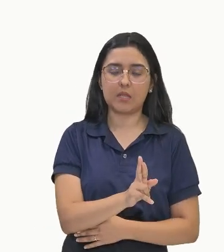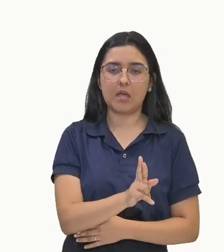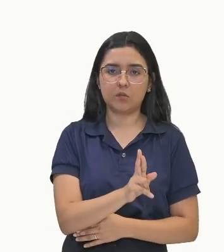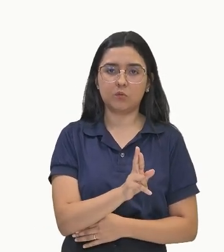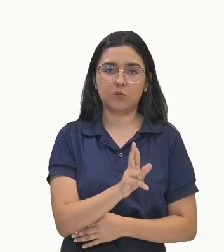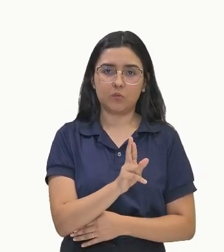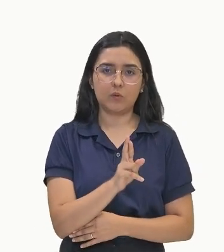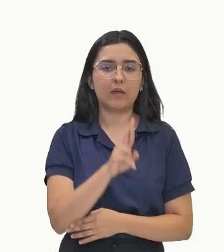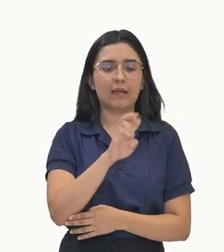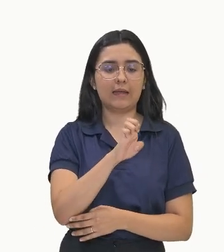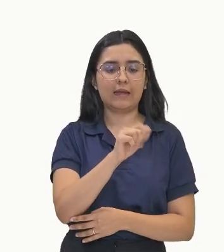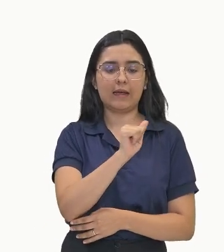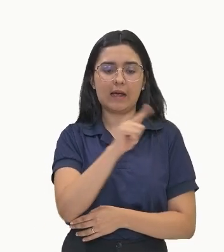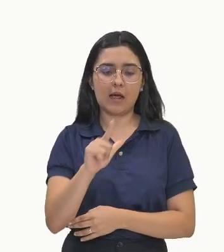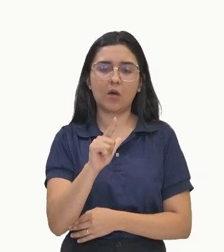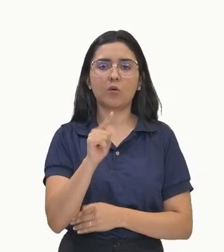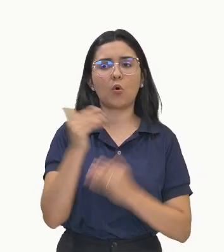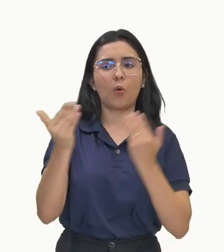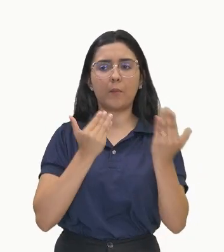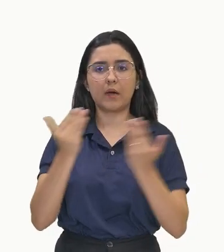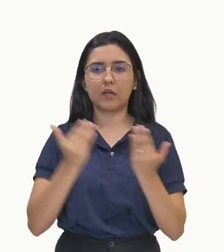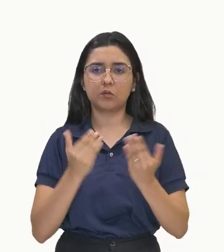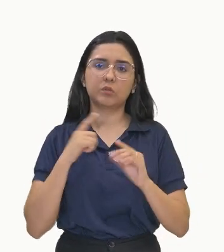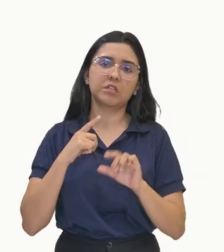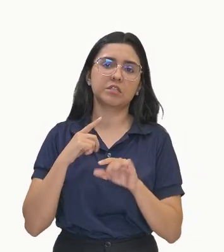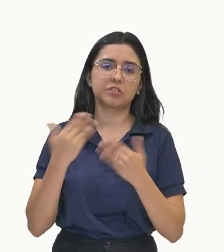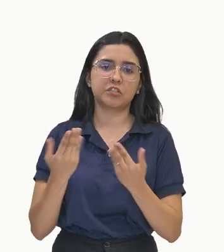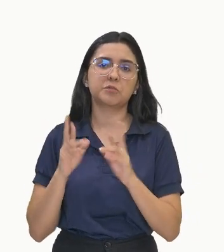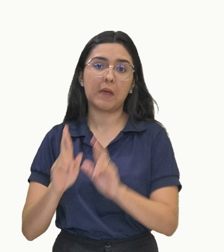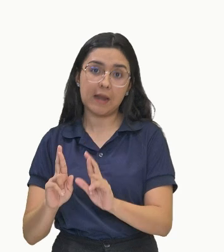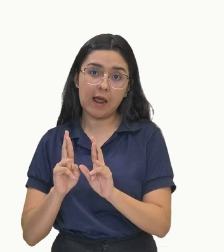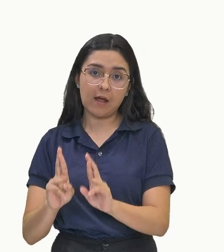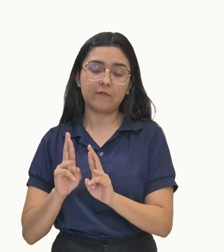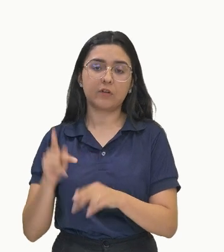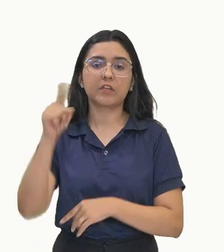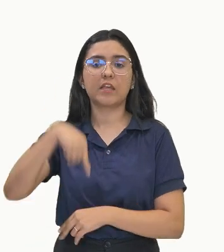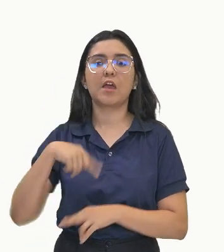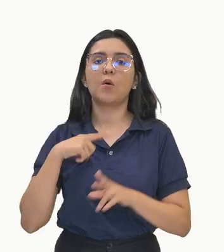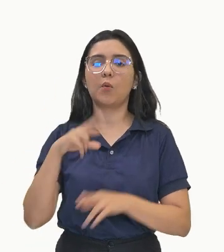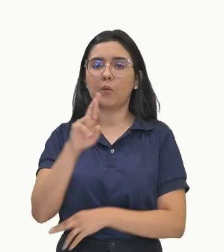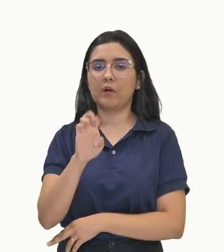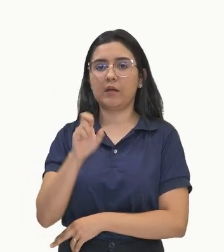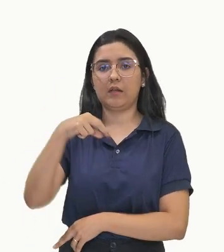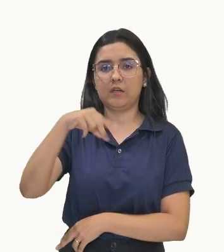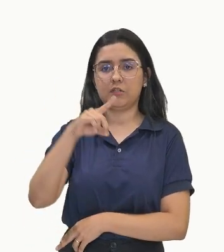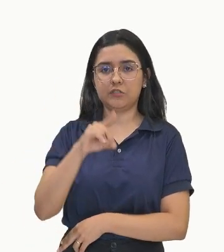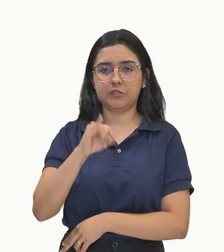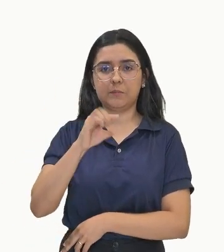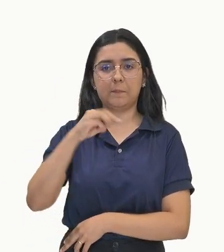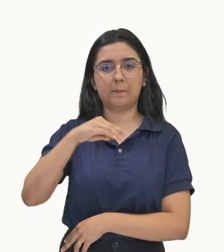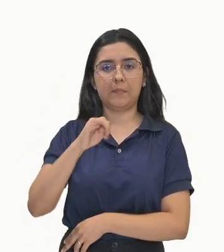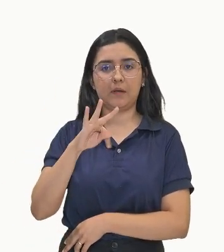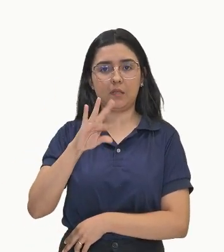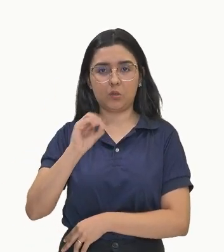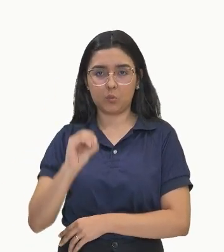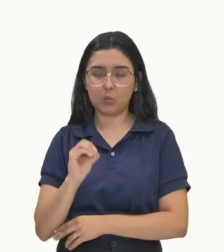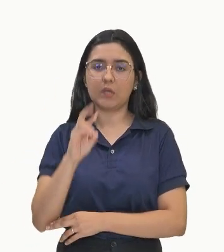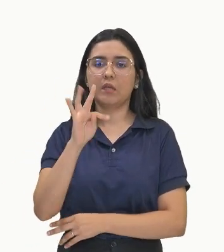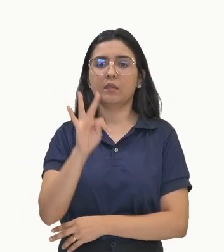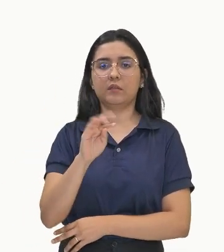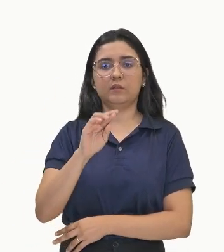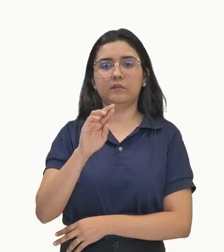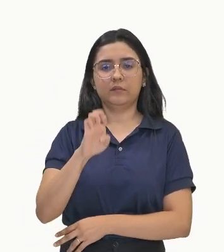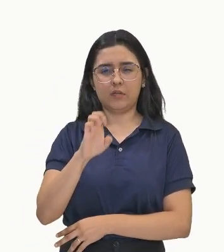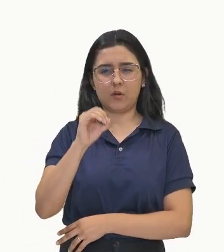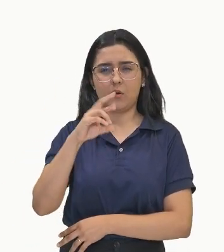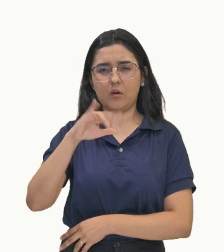real, com o que era esperado, que é o rendimento teórico. Então, normalmente, o rendimento ele sempre